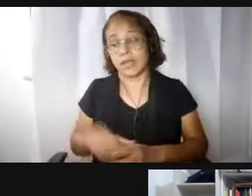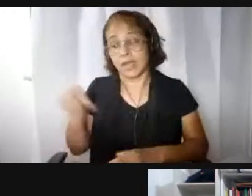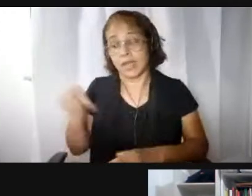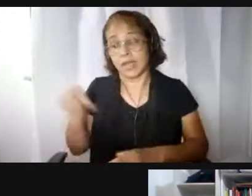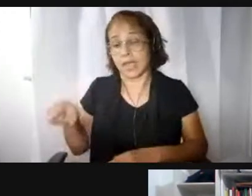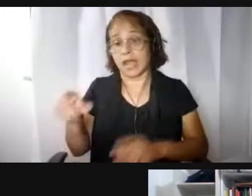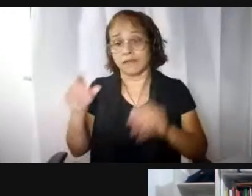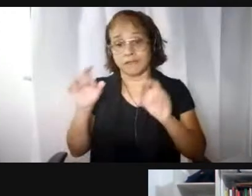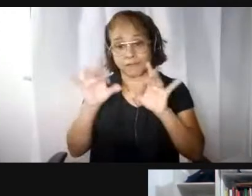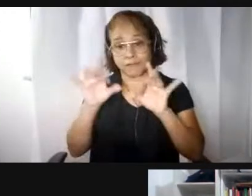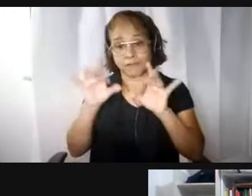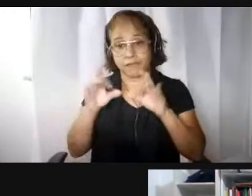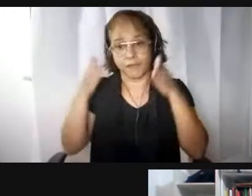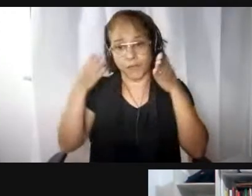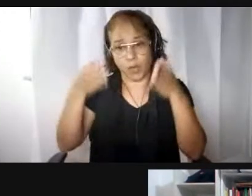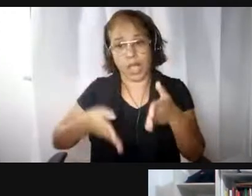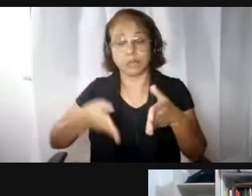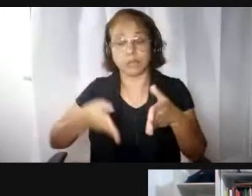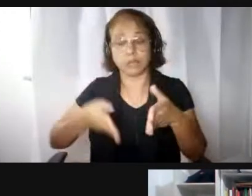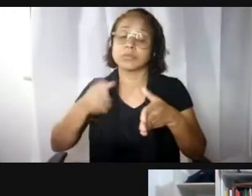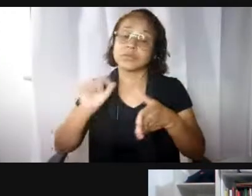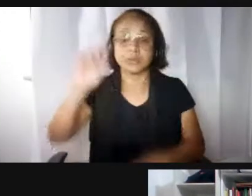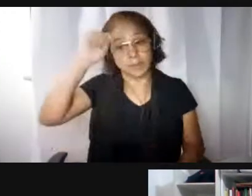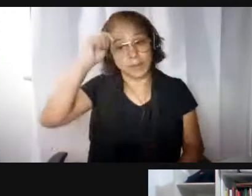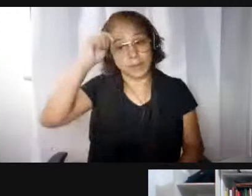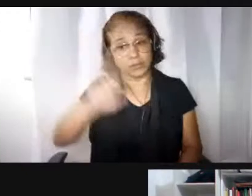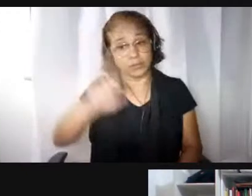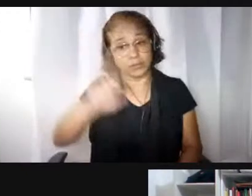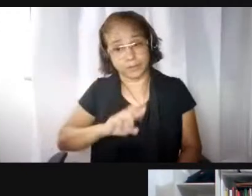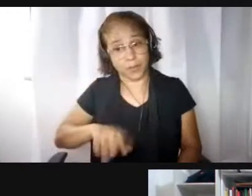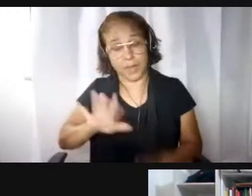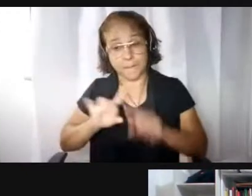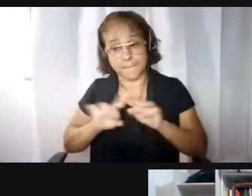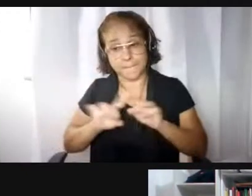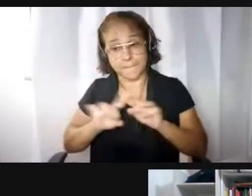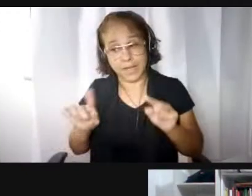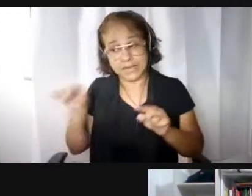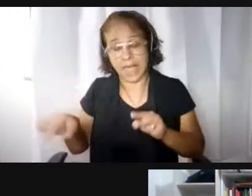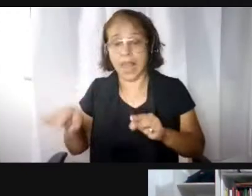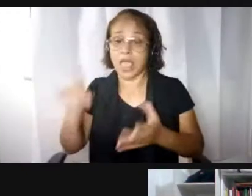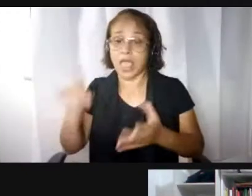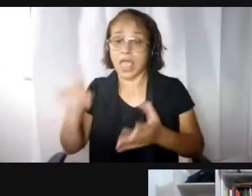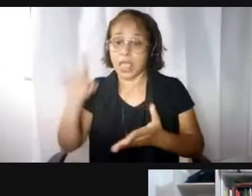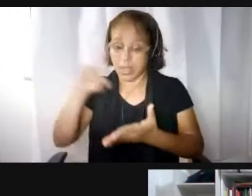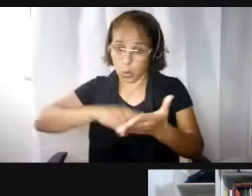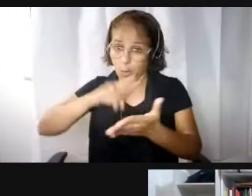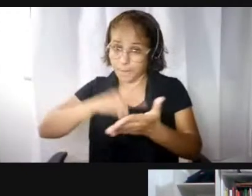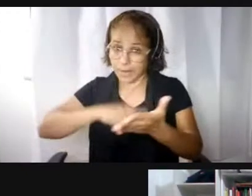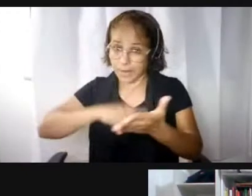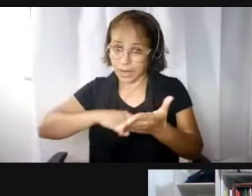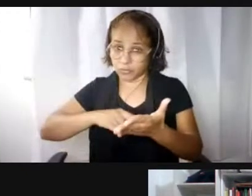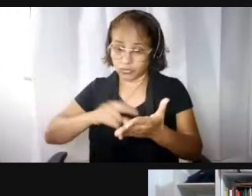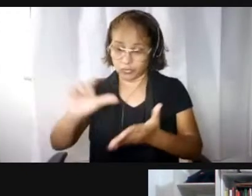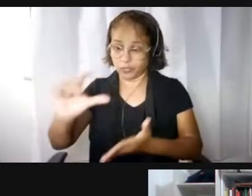questão racial, e ela encontra um maço de documentos no arquivo que são